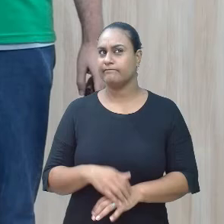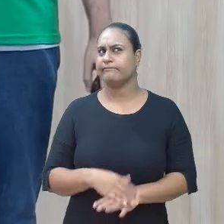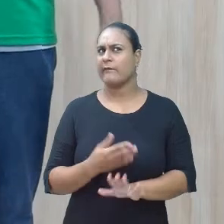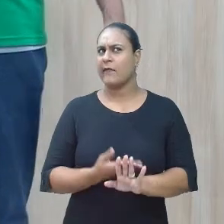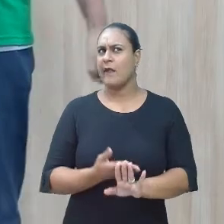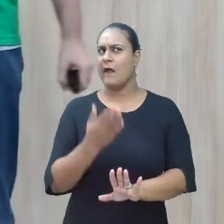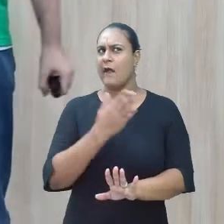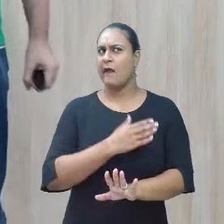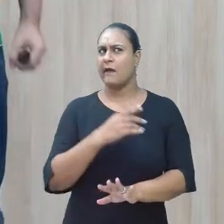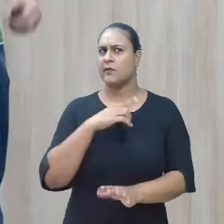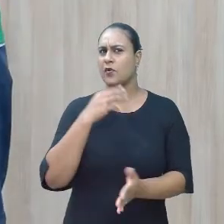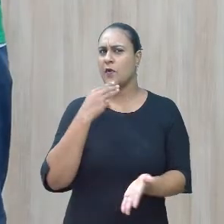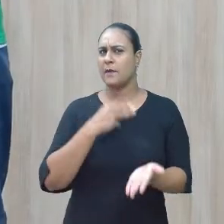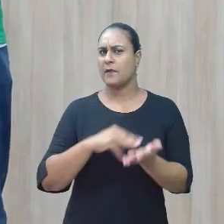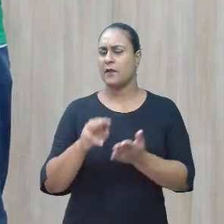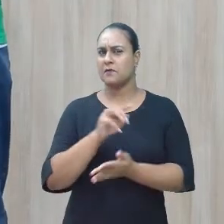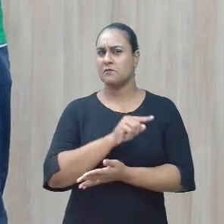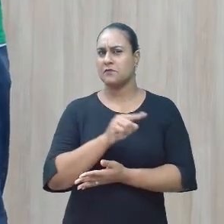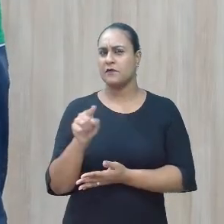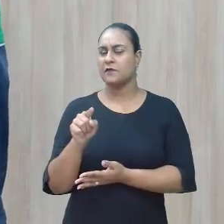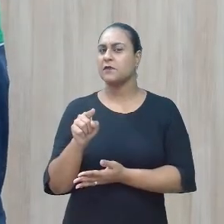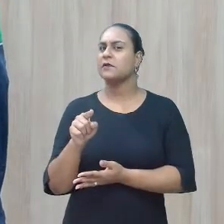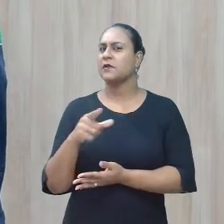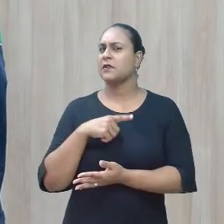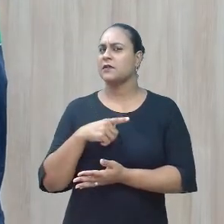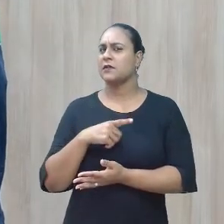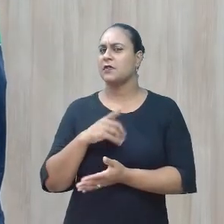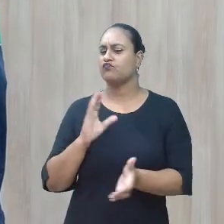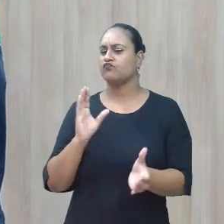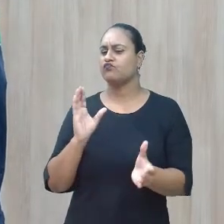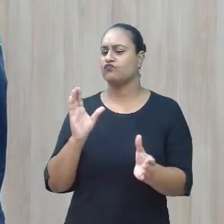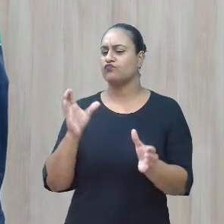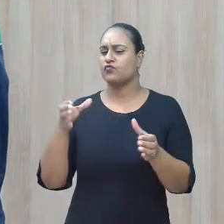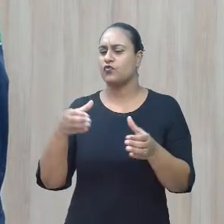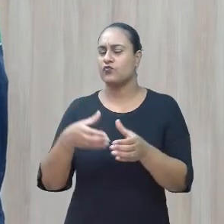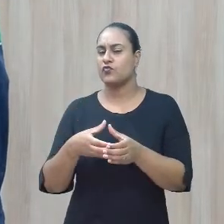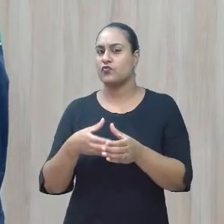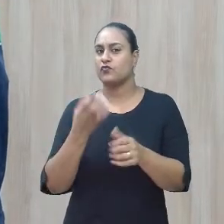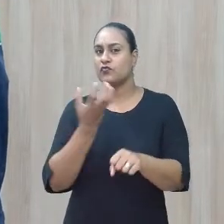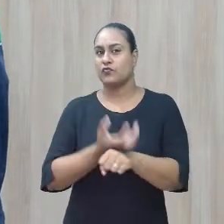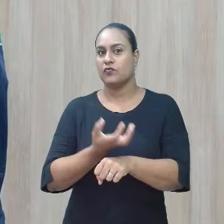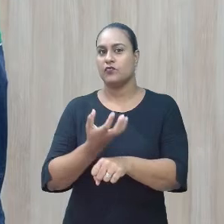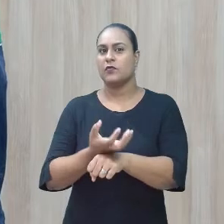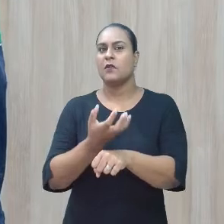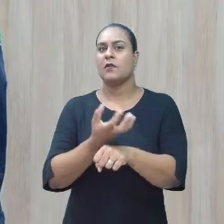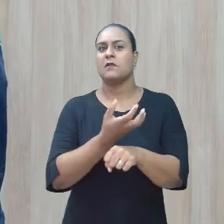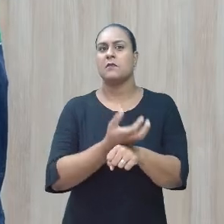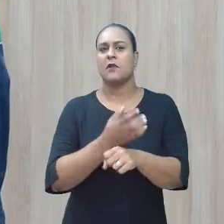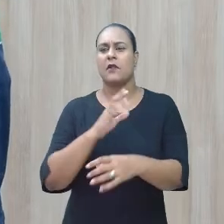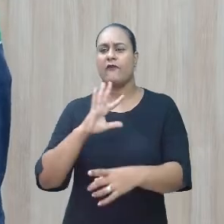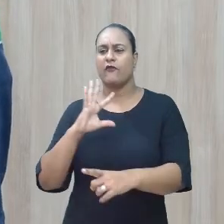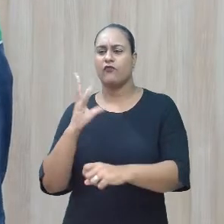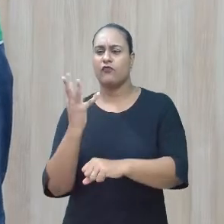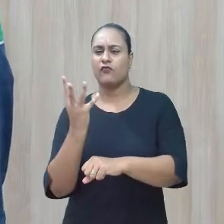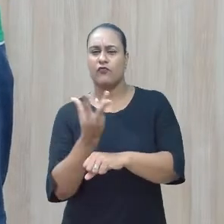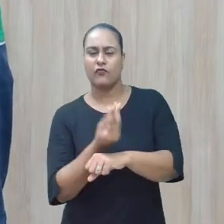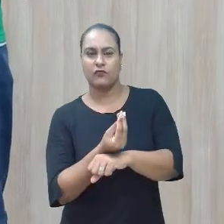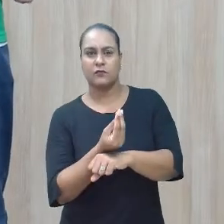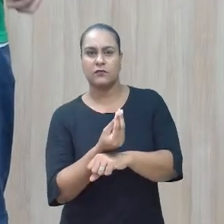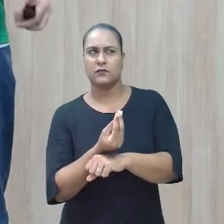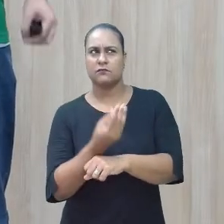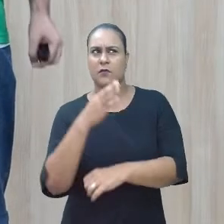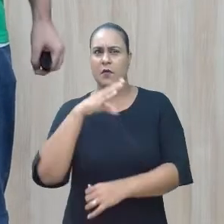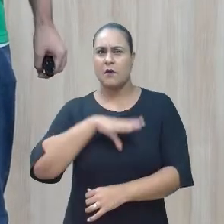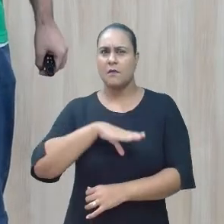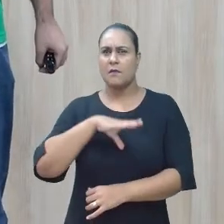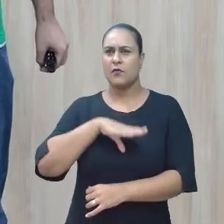tem um recadinho, porque a gente temos um conjunto de disciplinas, né? E aí vai uma conversando com a outra. E português tem uma coisinha, ó, pode